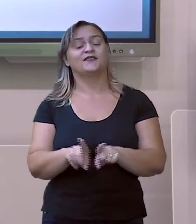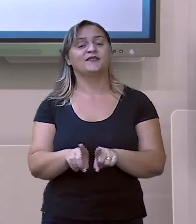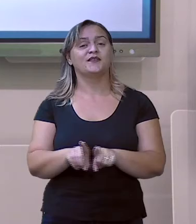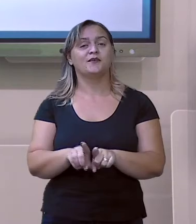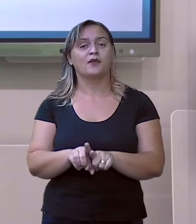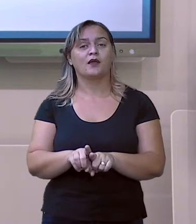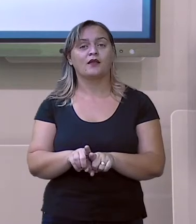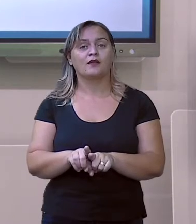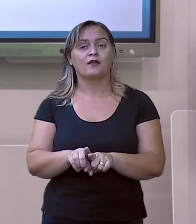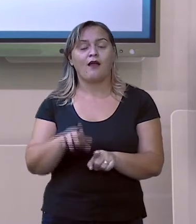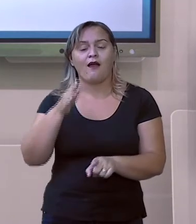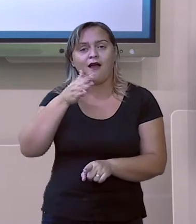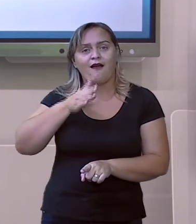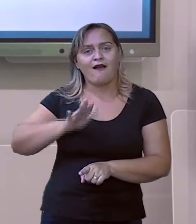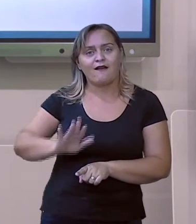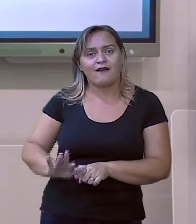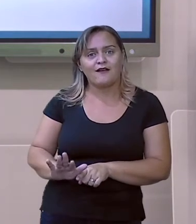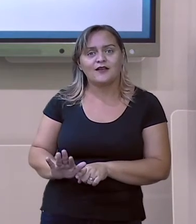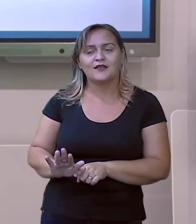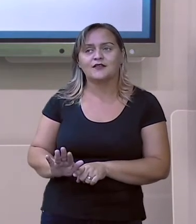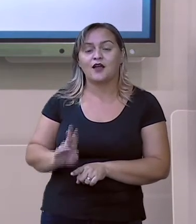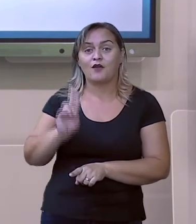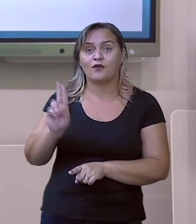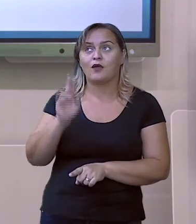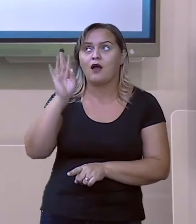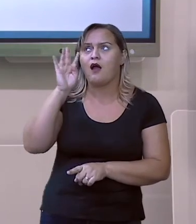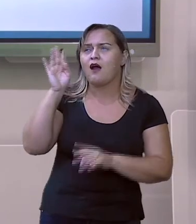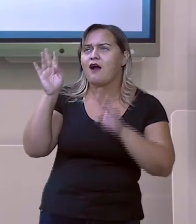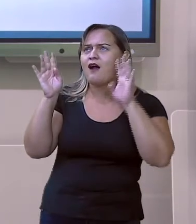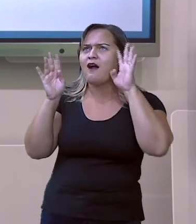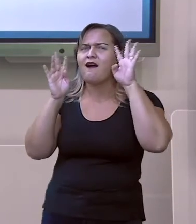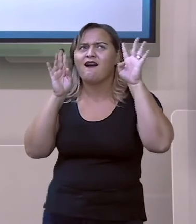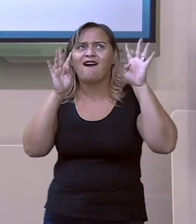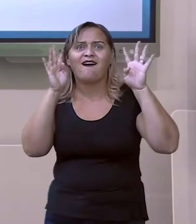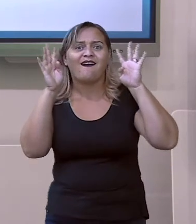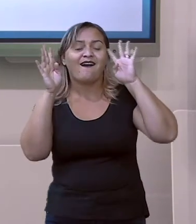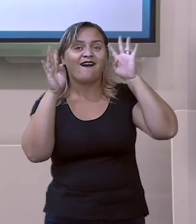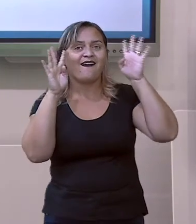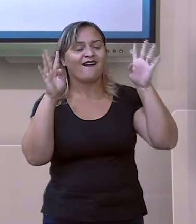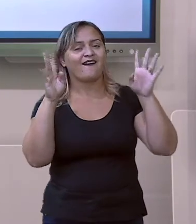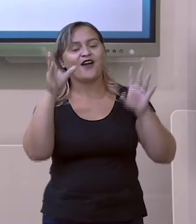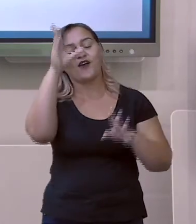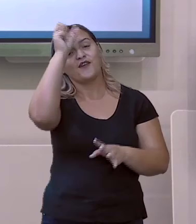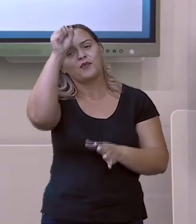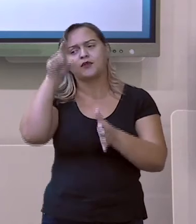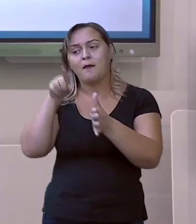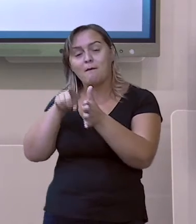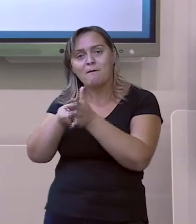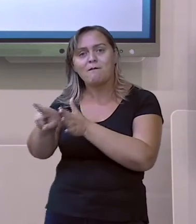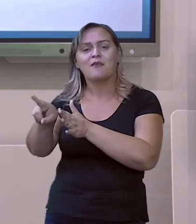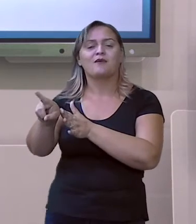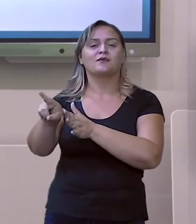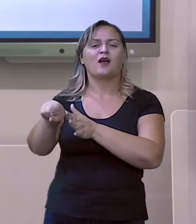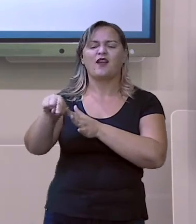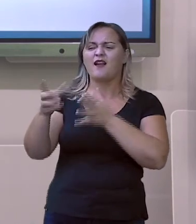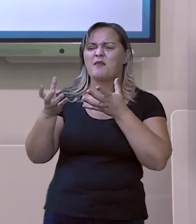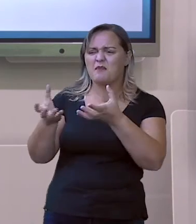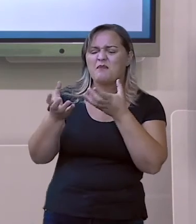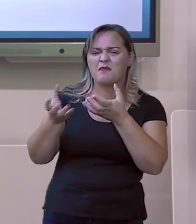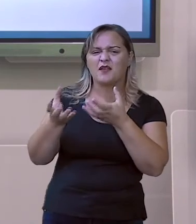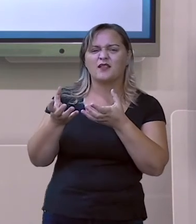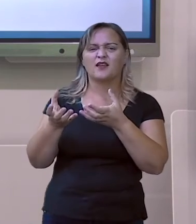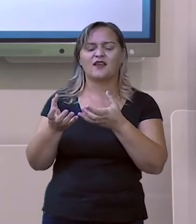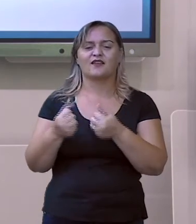usar a imaginação, aprender novas palavras, aprender a fazer perguntas. Seja o mesmo livro todas as noites,